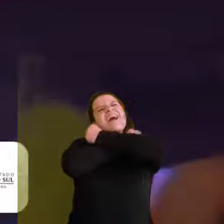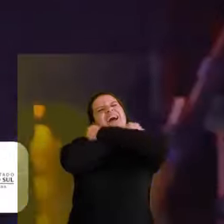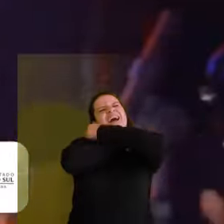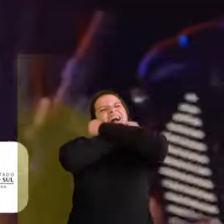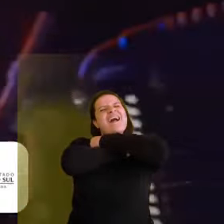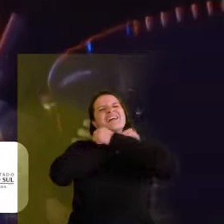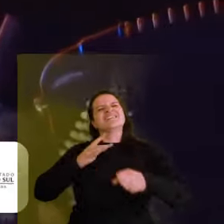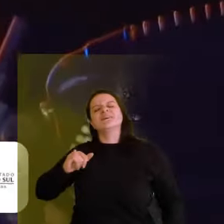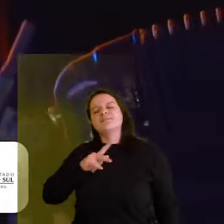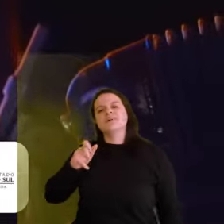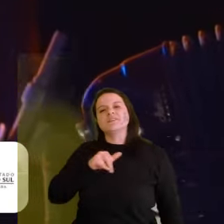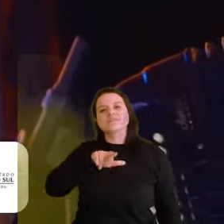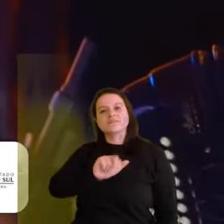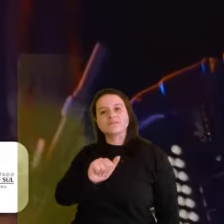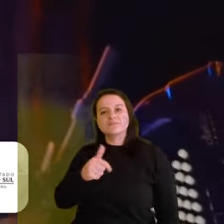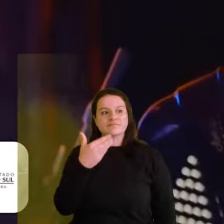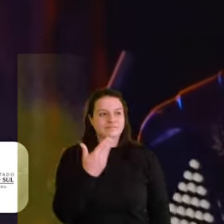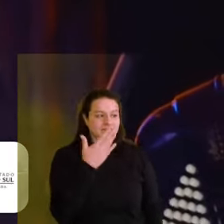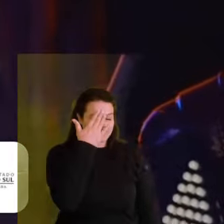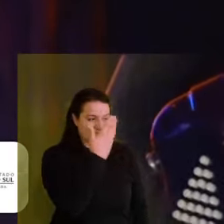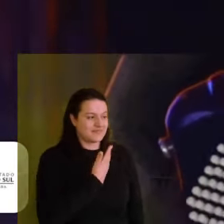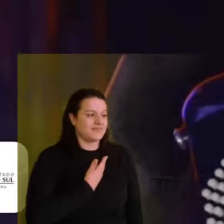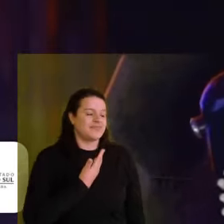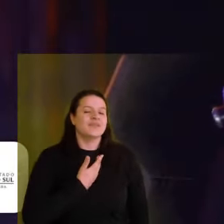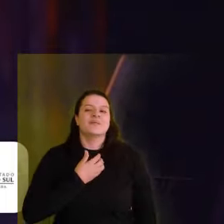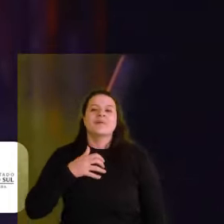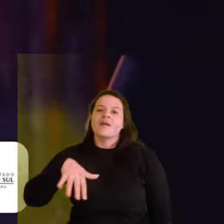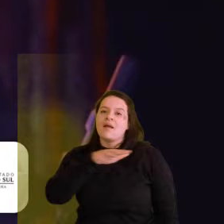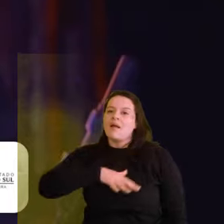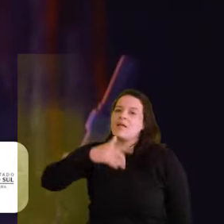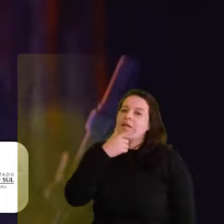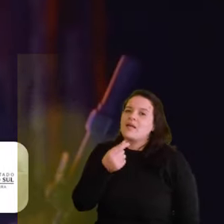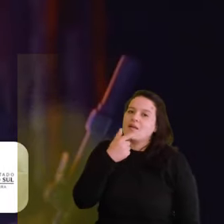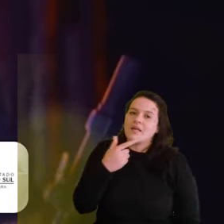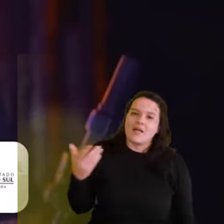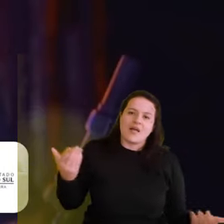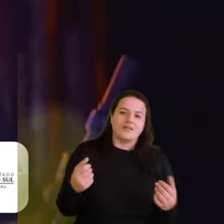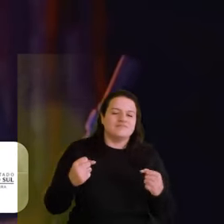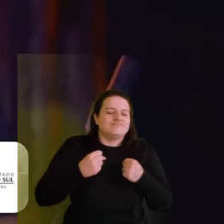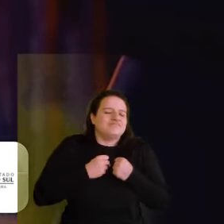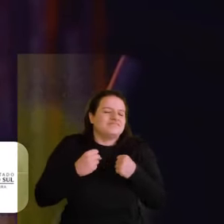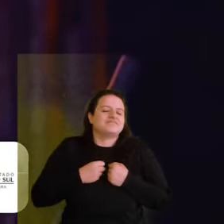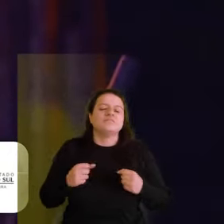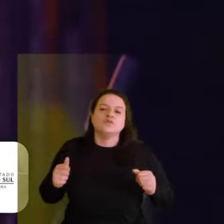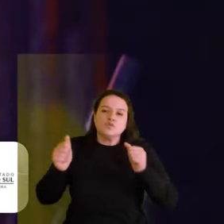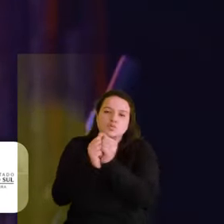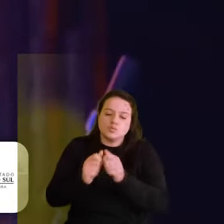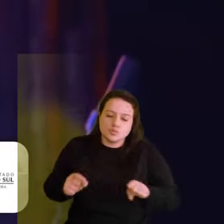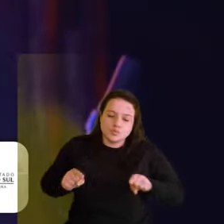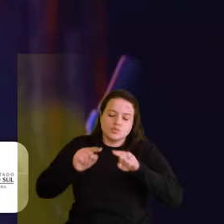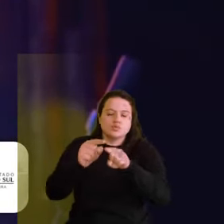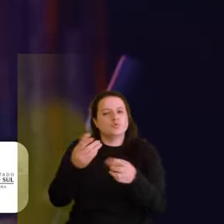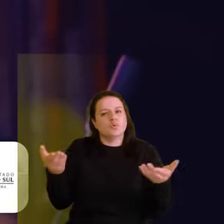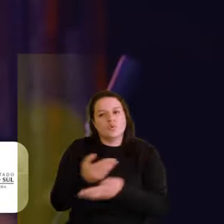amigo. Isso aí, muito obrigado, gurizada, pela satisfação de estar junto conosco hoje, abrilhantando essa noite aí. Então,